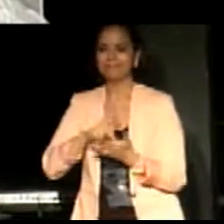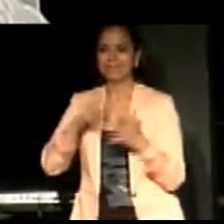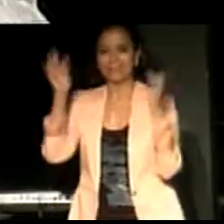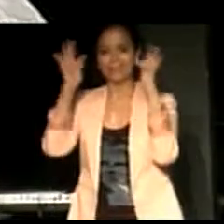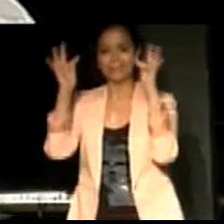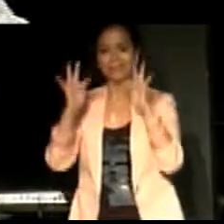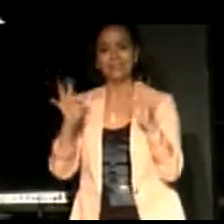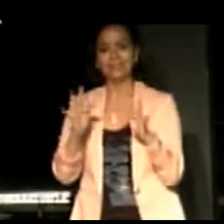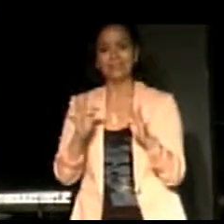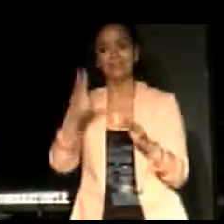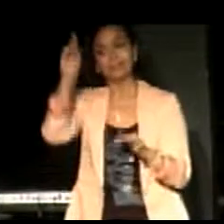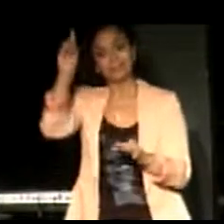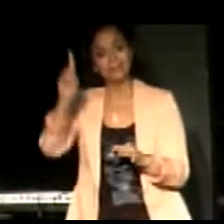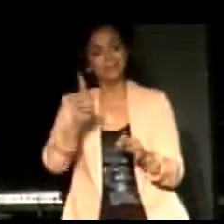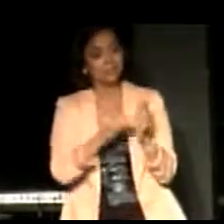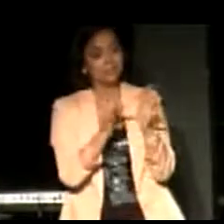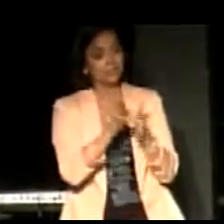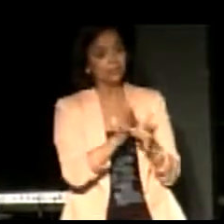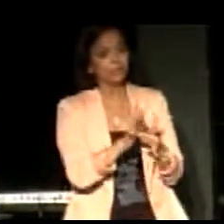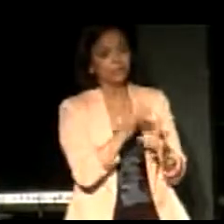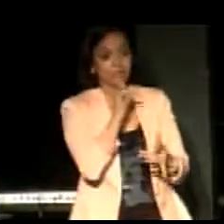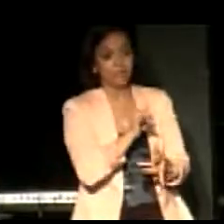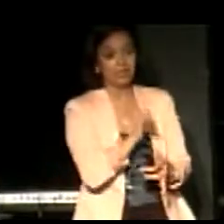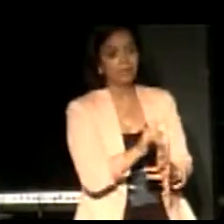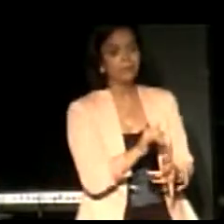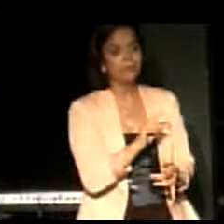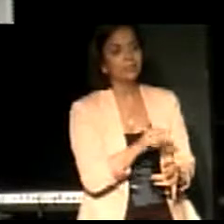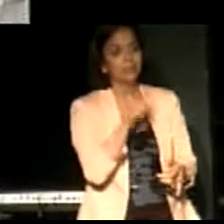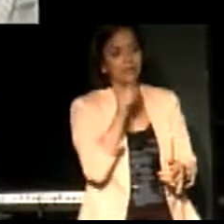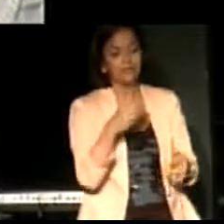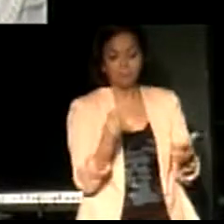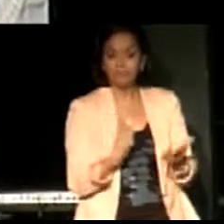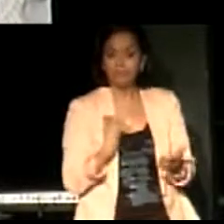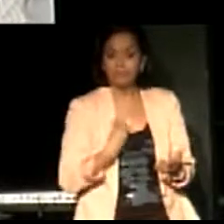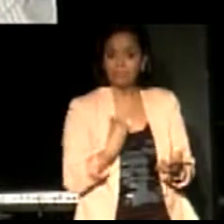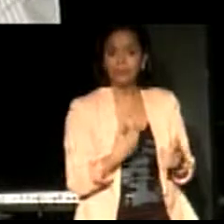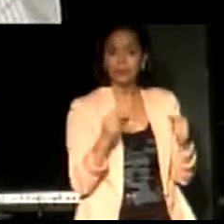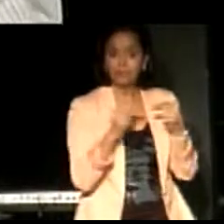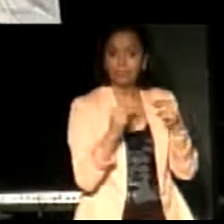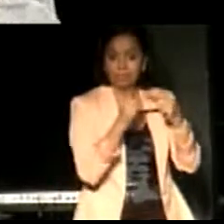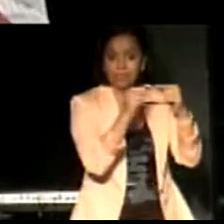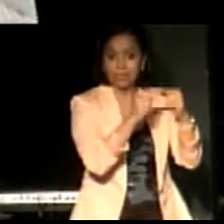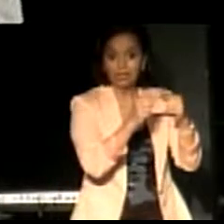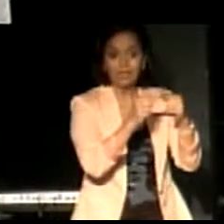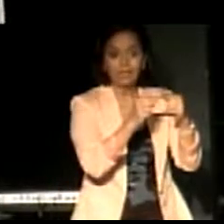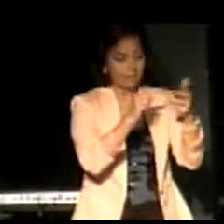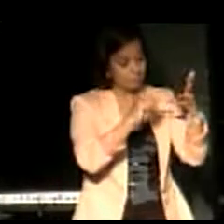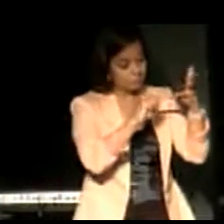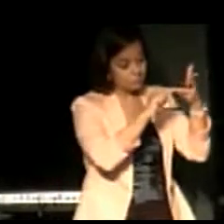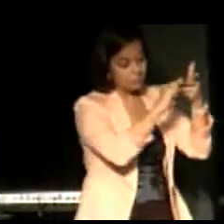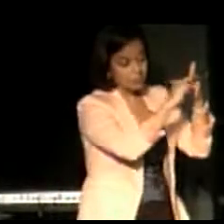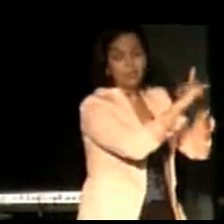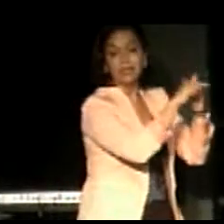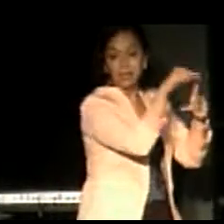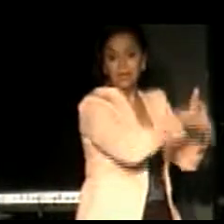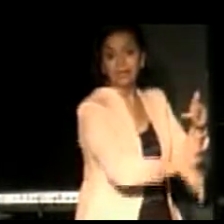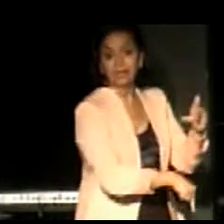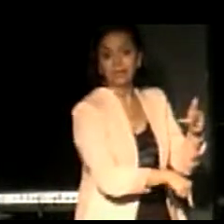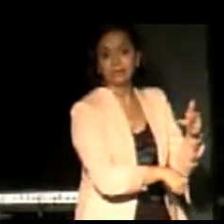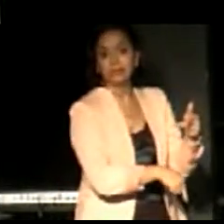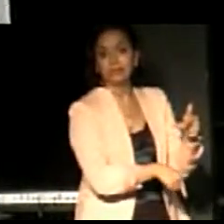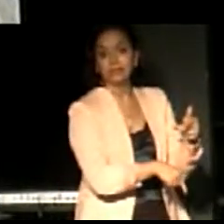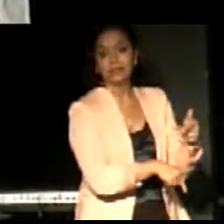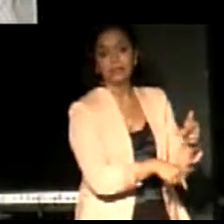Vivam deste modo, como Jesus descreve ali nas bem-aventuranças, e vocês se tornarão cristão. Não é